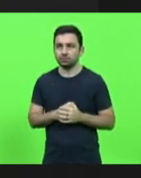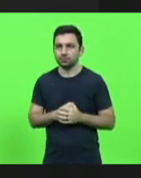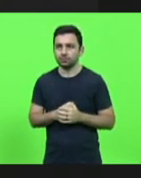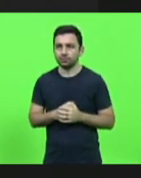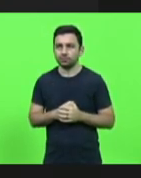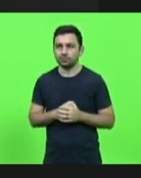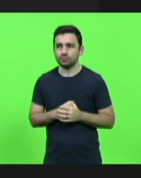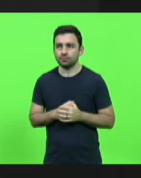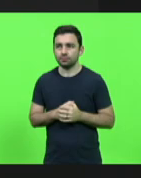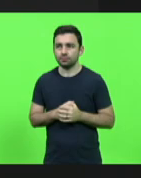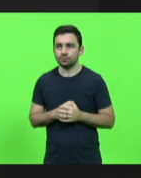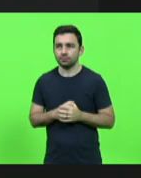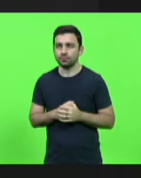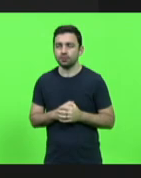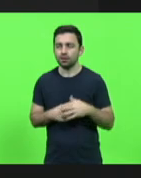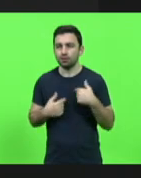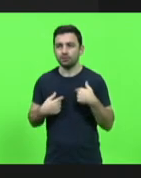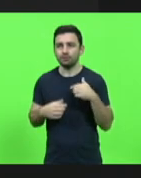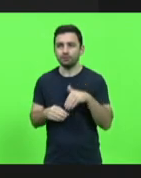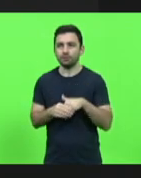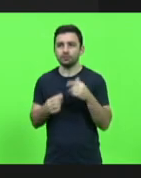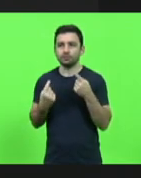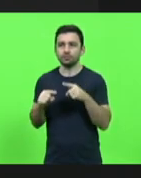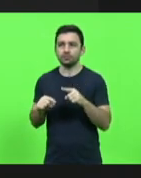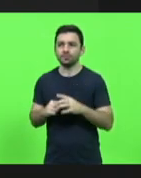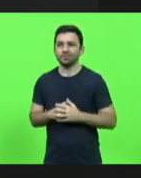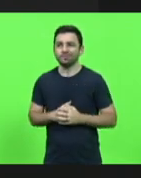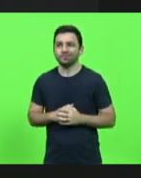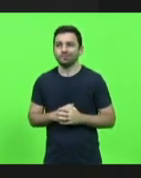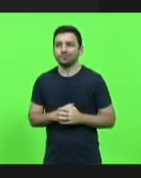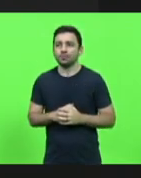Pois não. Meu voto contrário, senhor presidente. Ok.